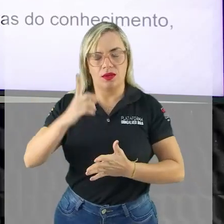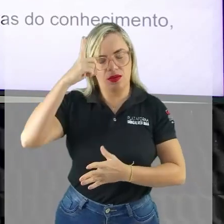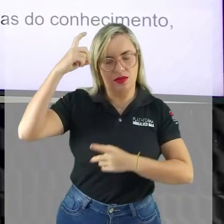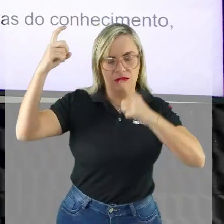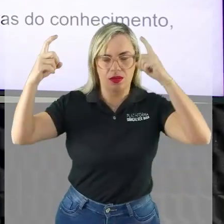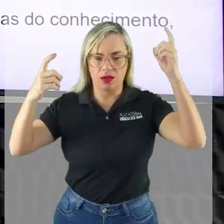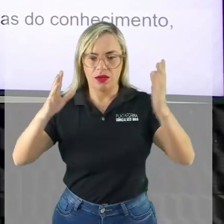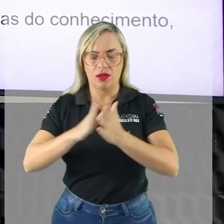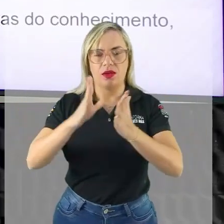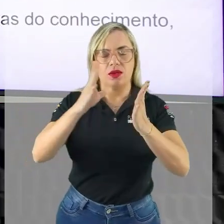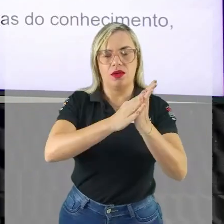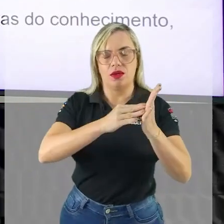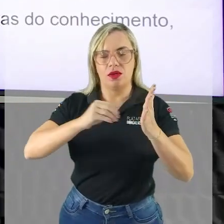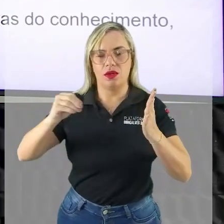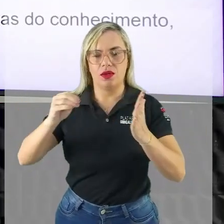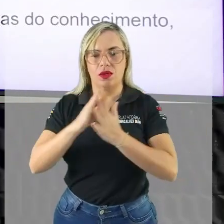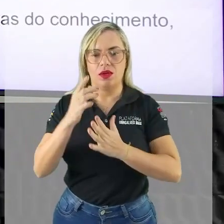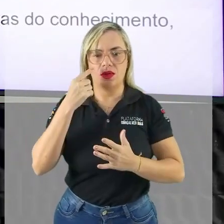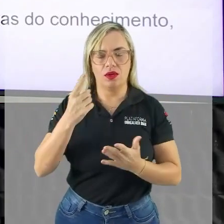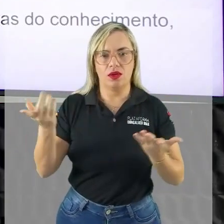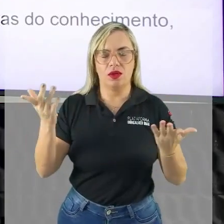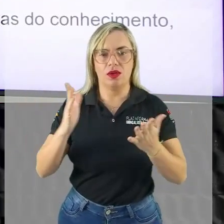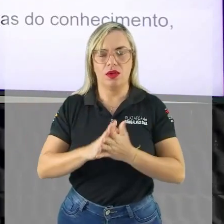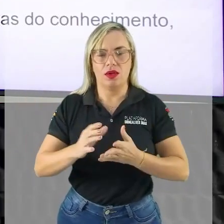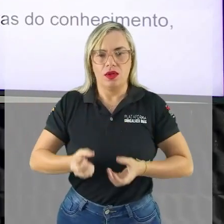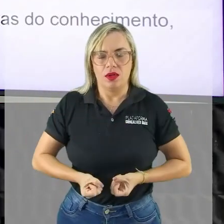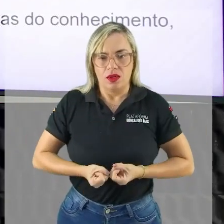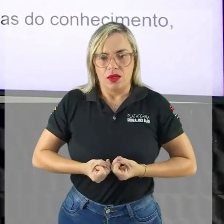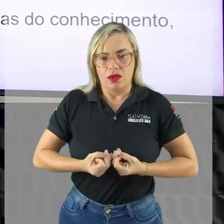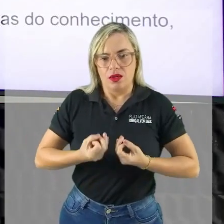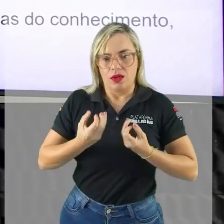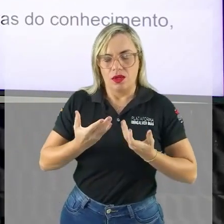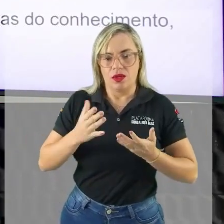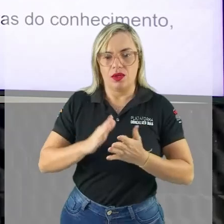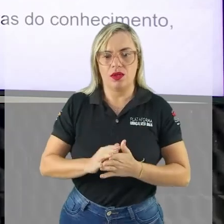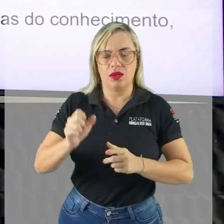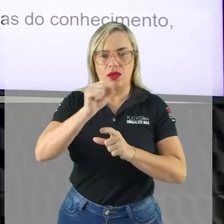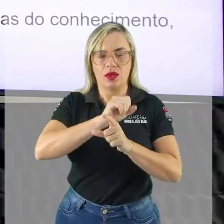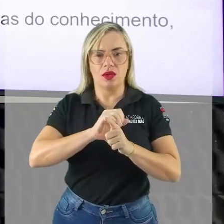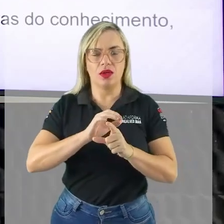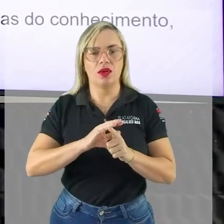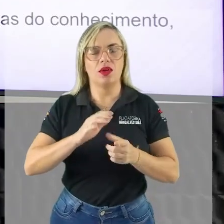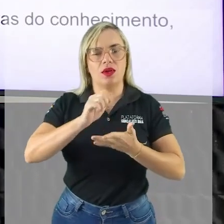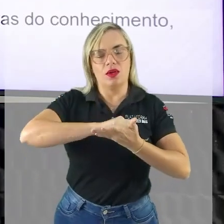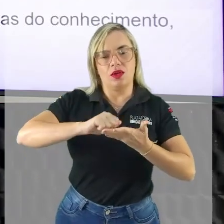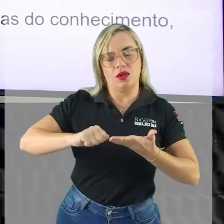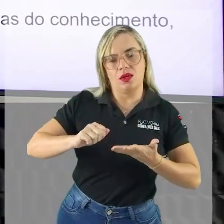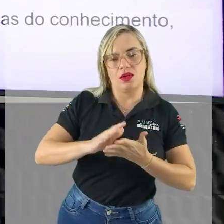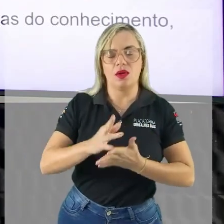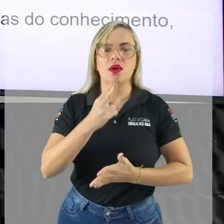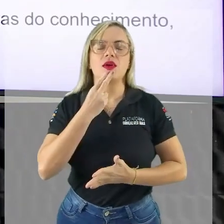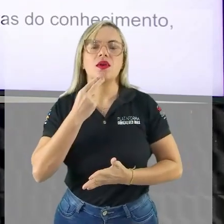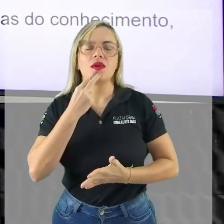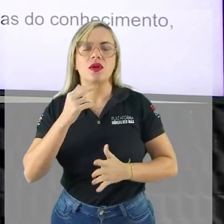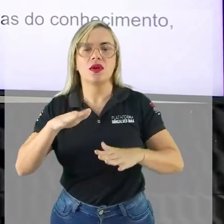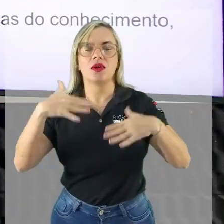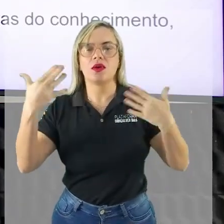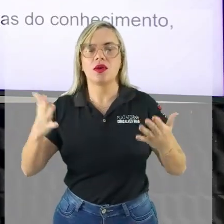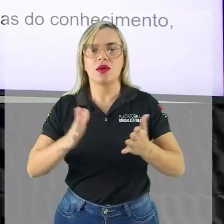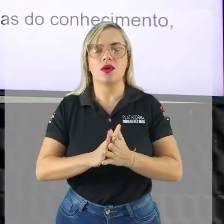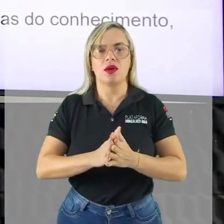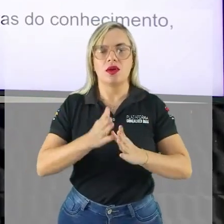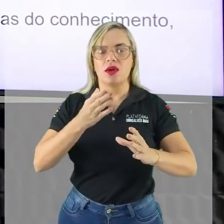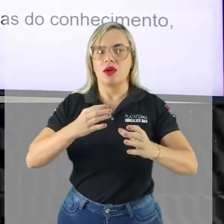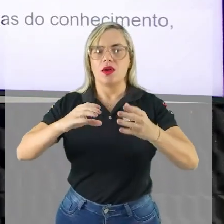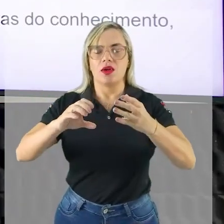recriadas, replicadas, é o poema de Gonçalves Dias, né? Aquele poema célebre, Canção